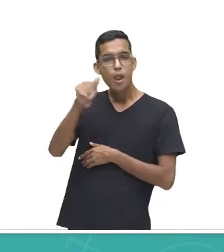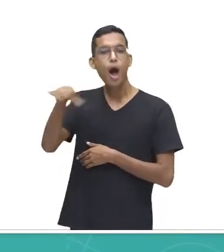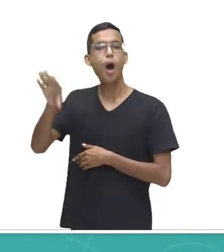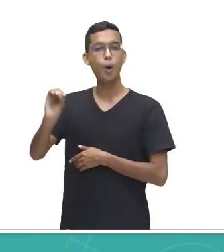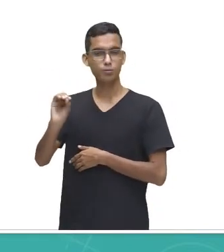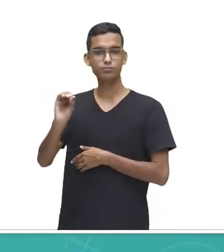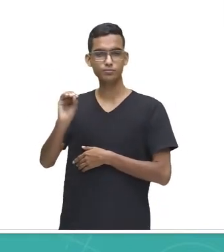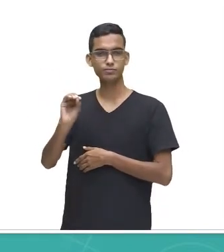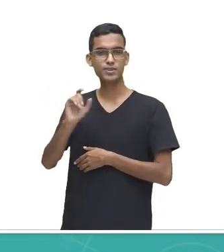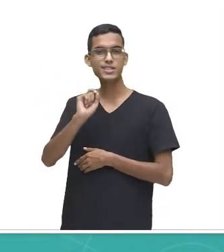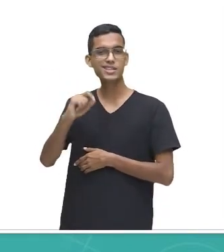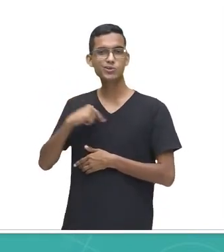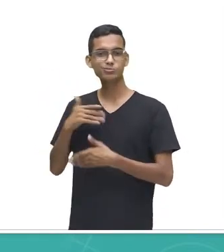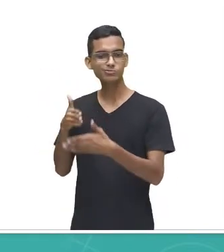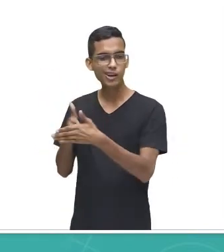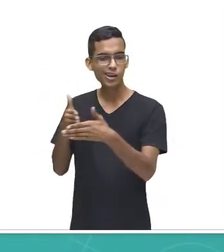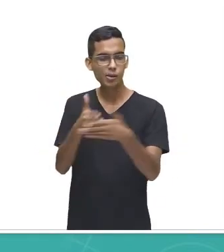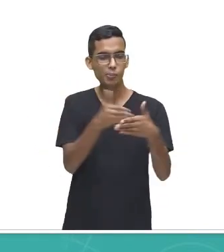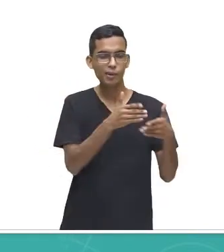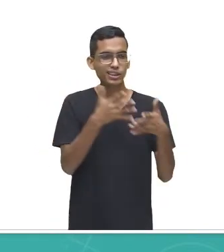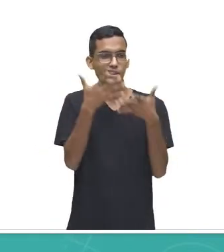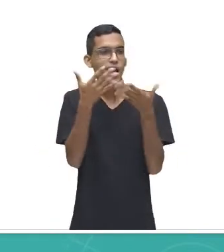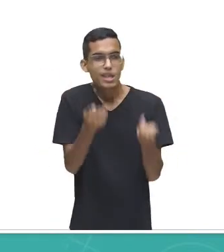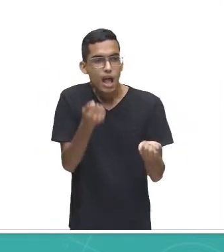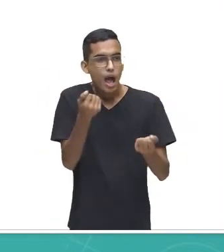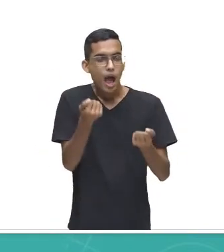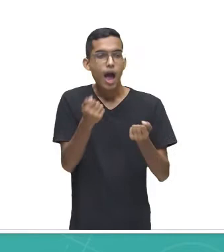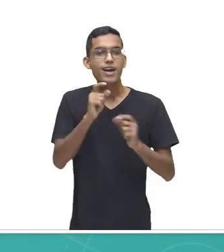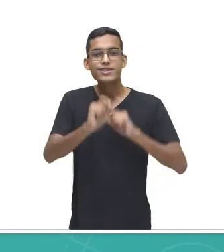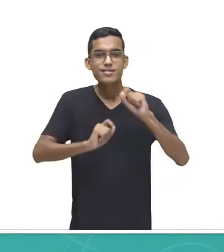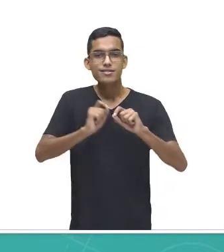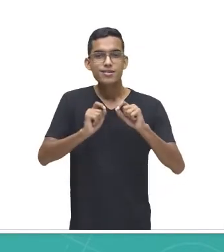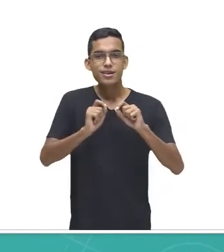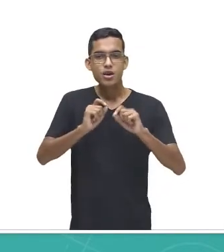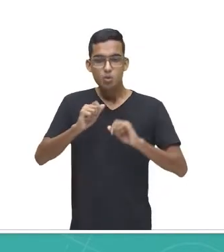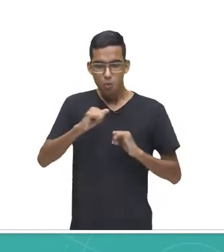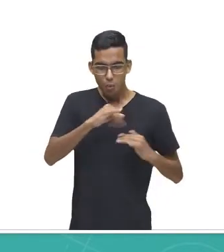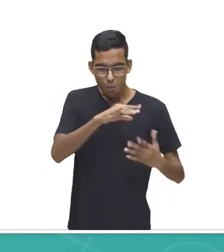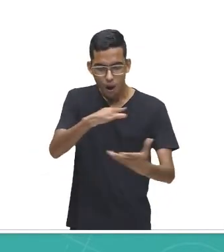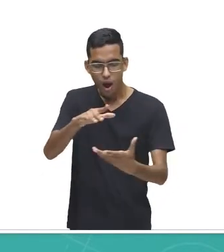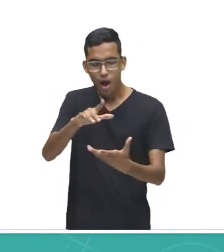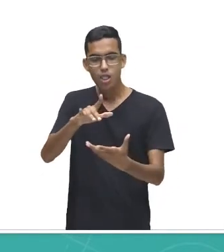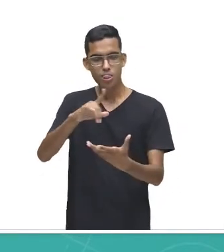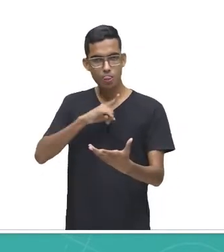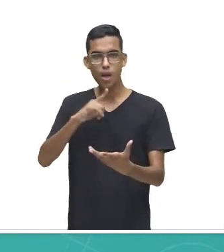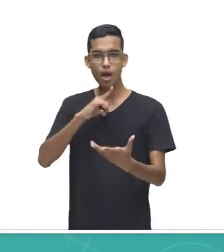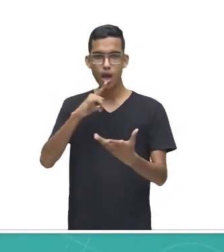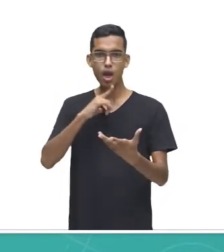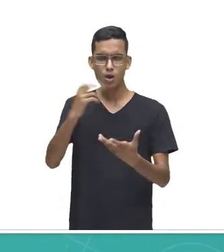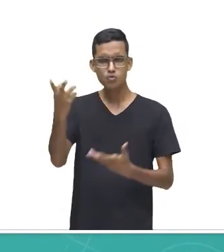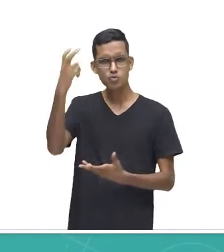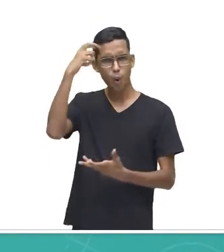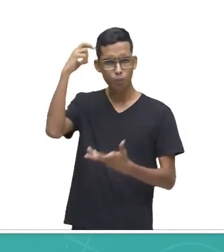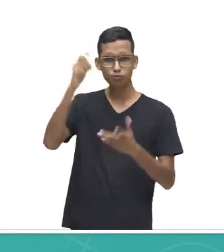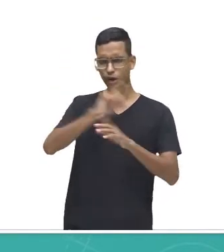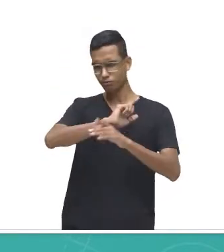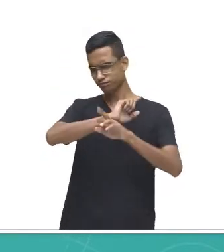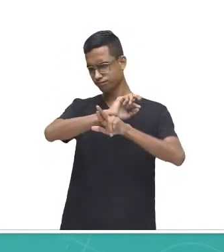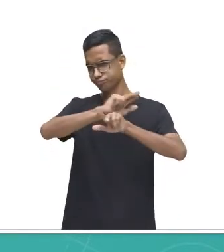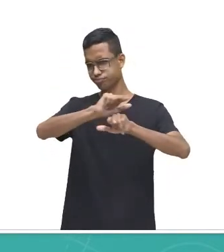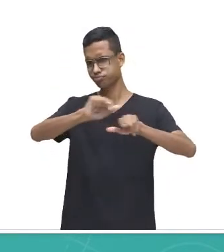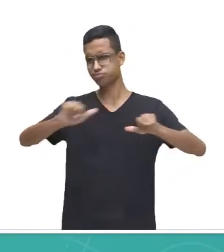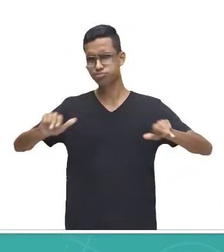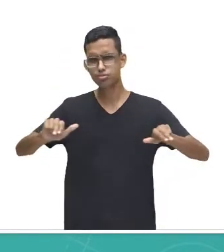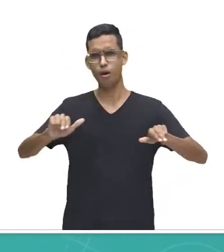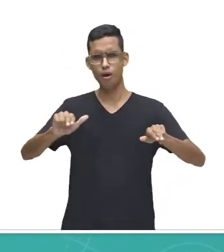com seus rostos, com seus jeitos, com sua cultura, né? E é o grande desafio que nós